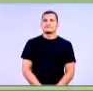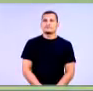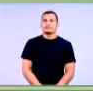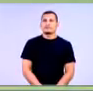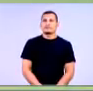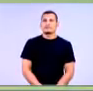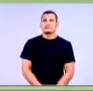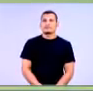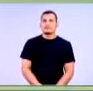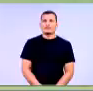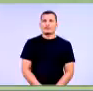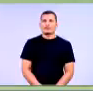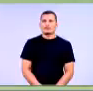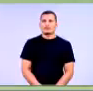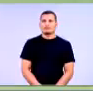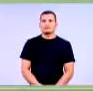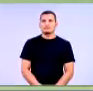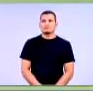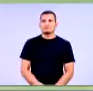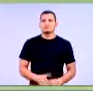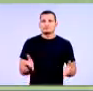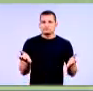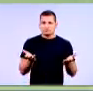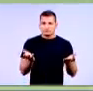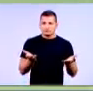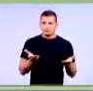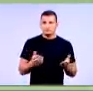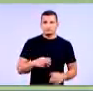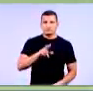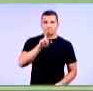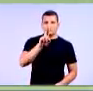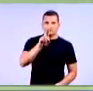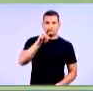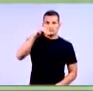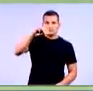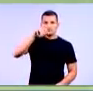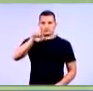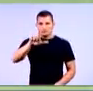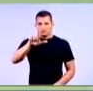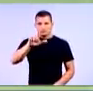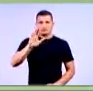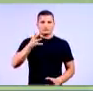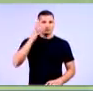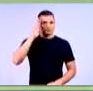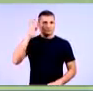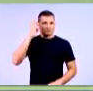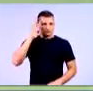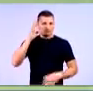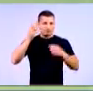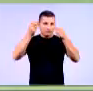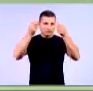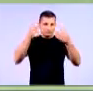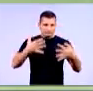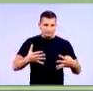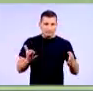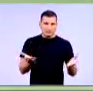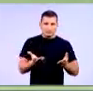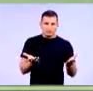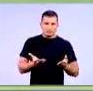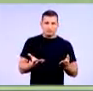aqui, a gente agora vai começar a tratar do aspecto diagramático, né? Falamos muito de teoria já. E agora a gente fala